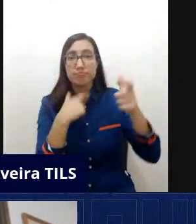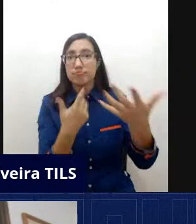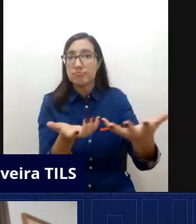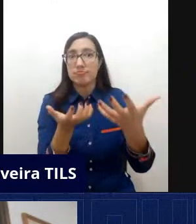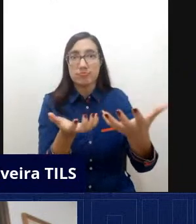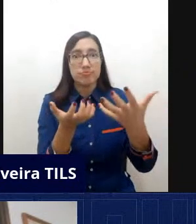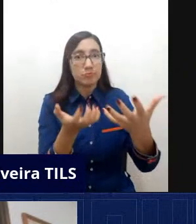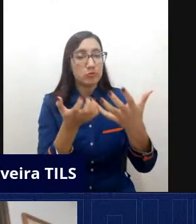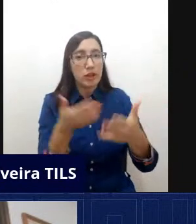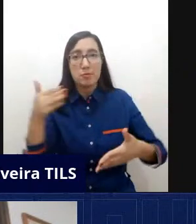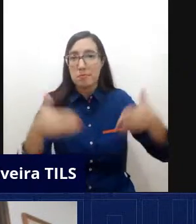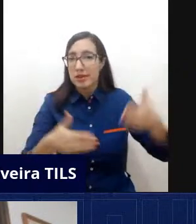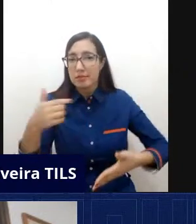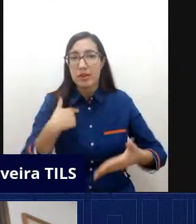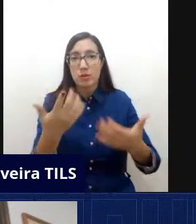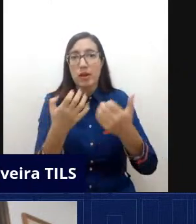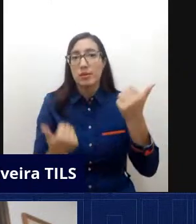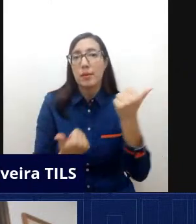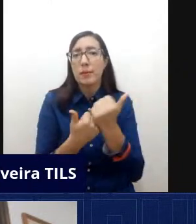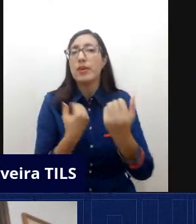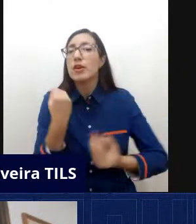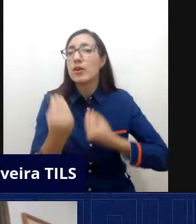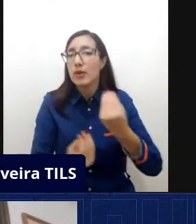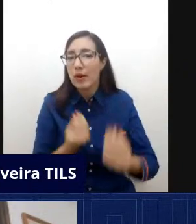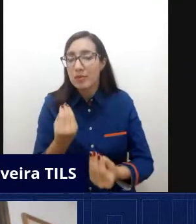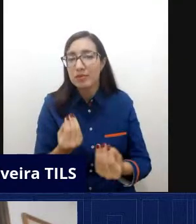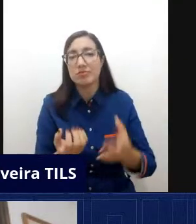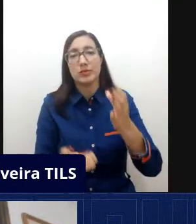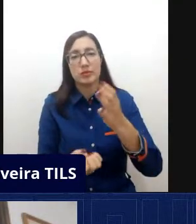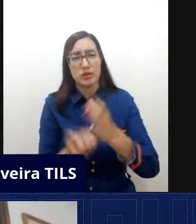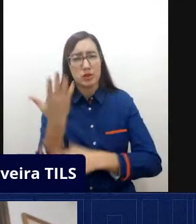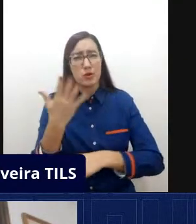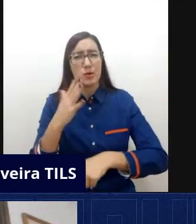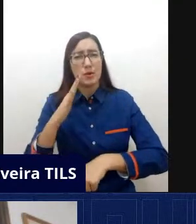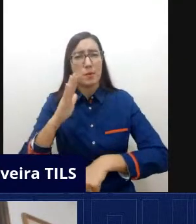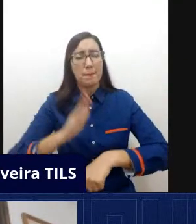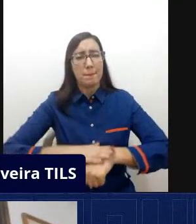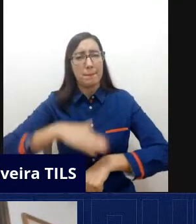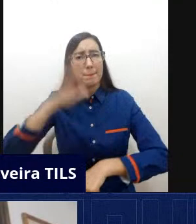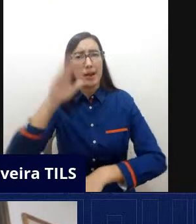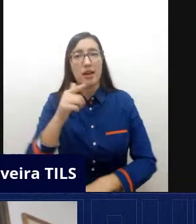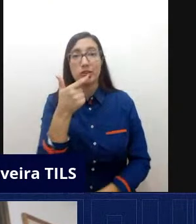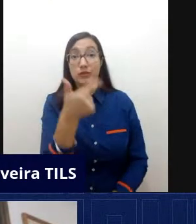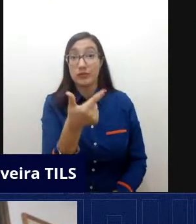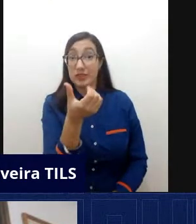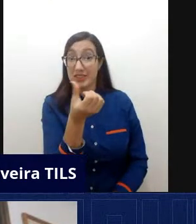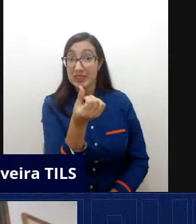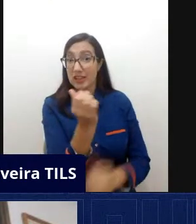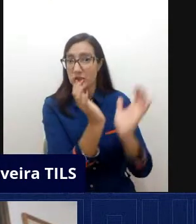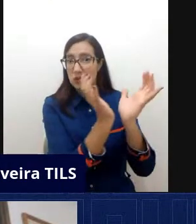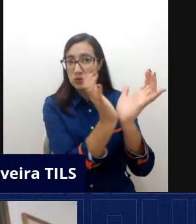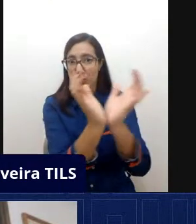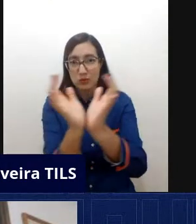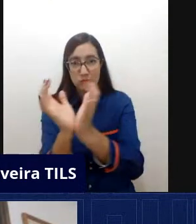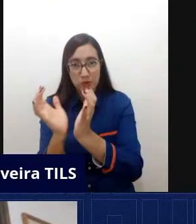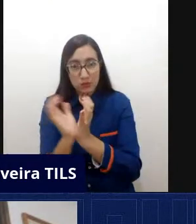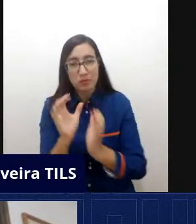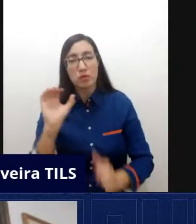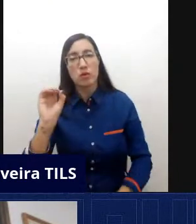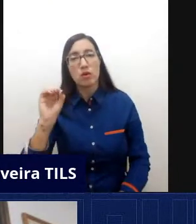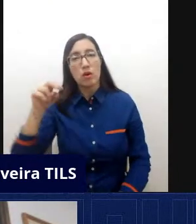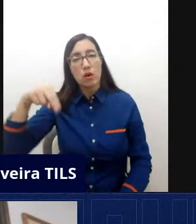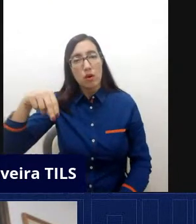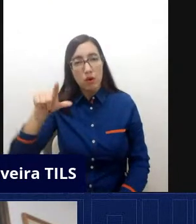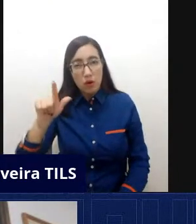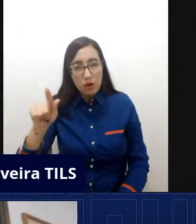do Nordeste, né? Composta por mais de 26 organizações não governamentais, 5 movimentos sociais,